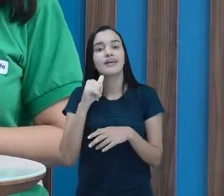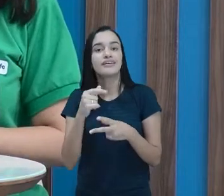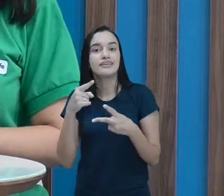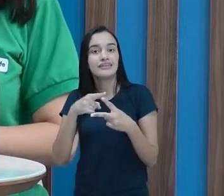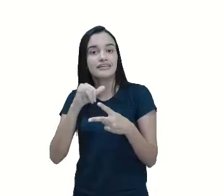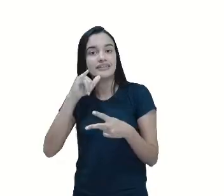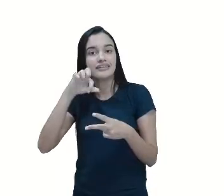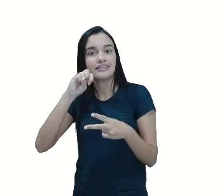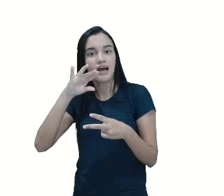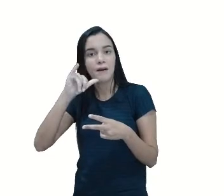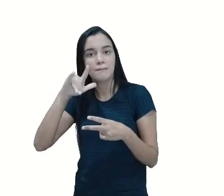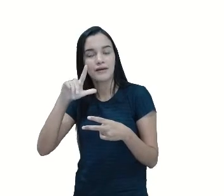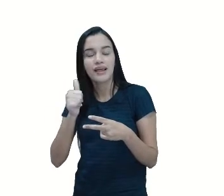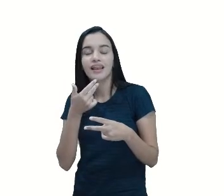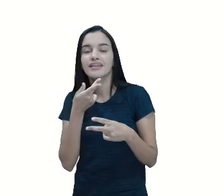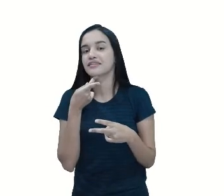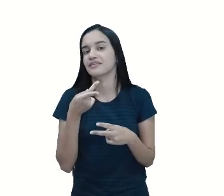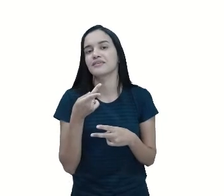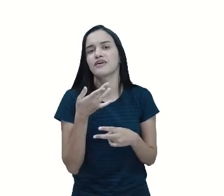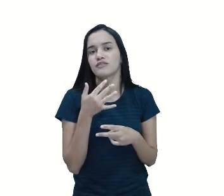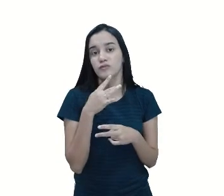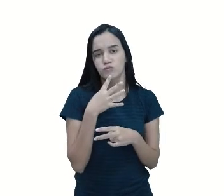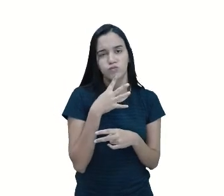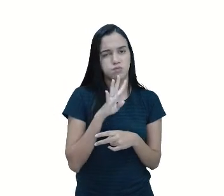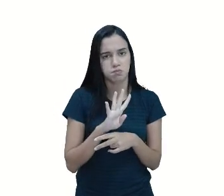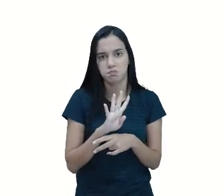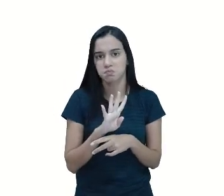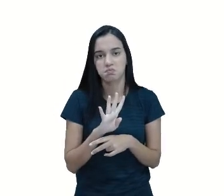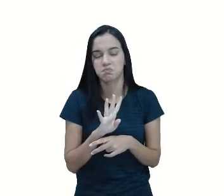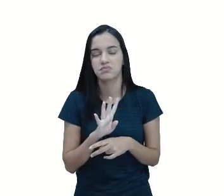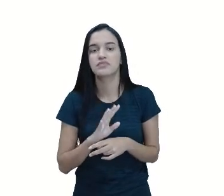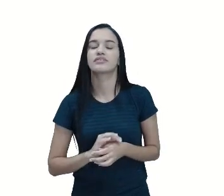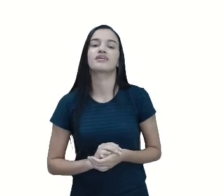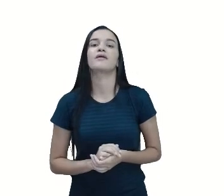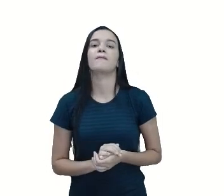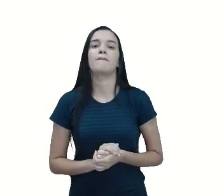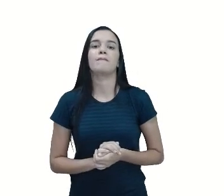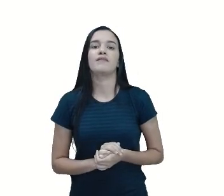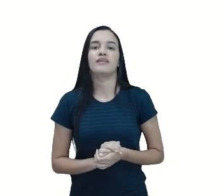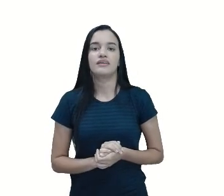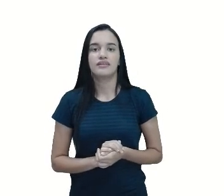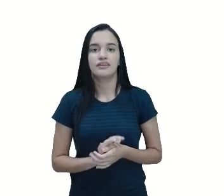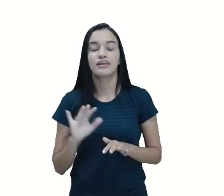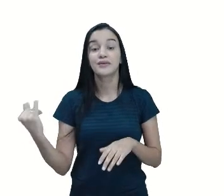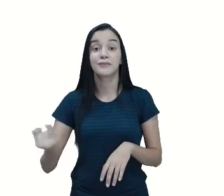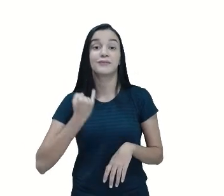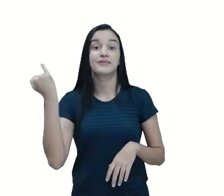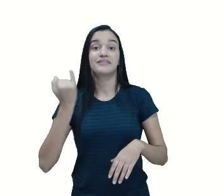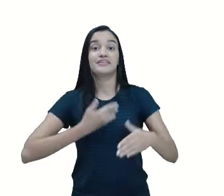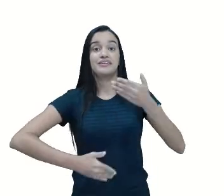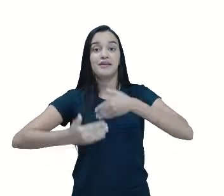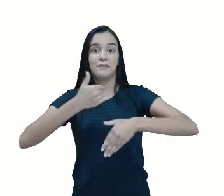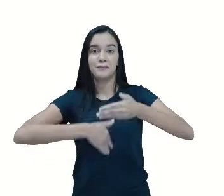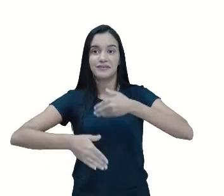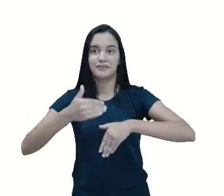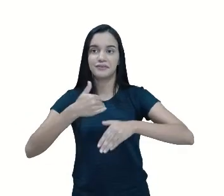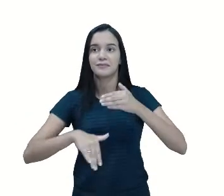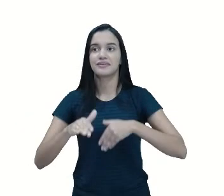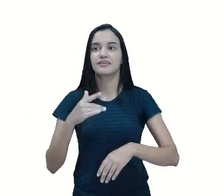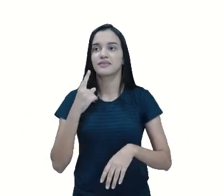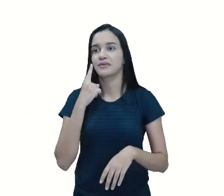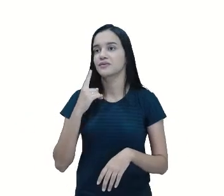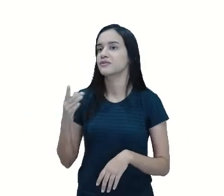conhece, mas vai conhecer, viu, Isabela, já já. Com certeza. Tá certo, Isabela, o importante é participar, né? Vamos ver se tem mais coisa aqui,